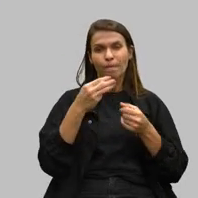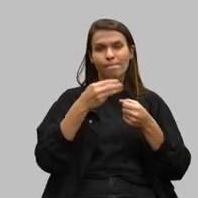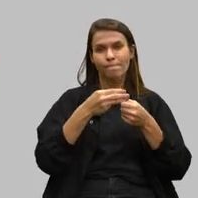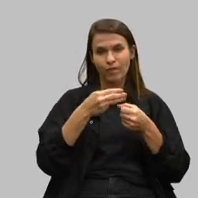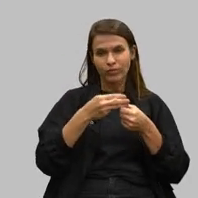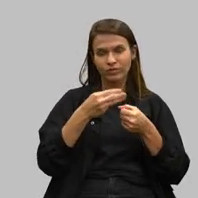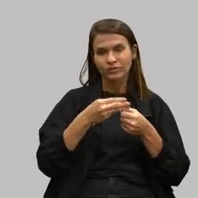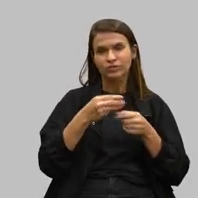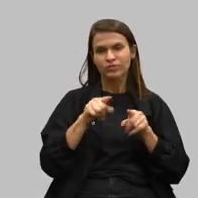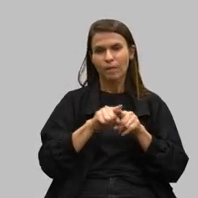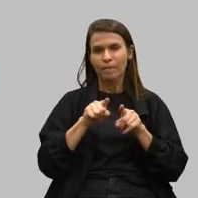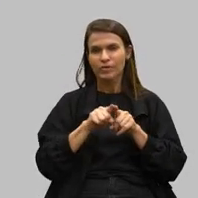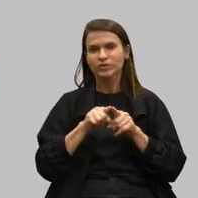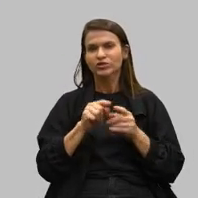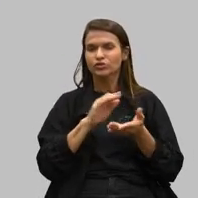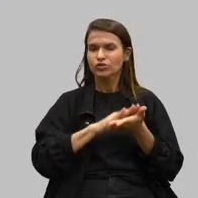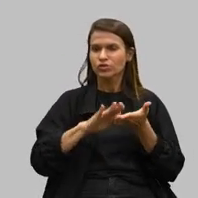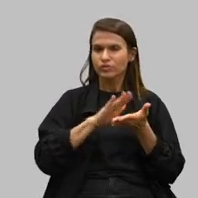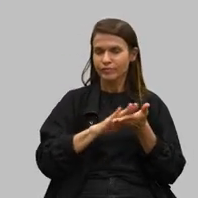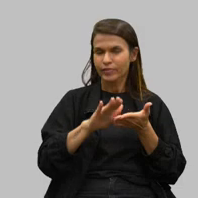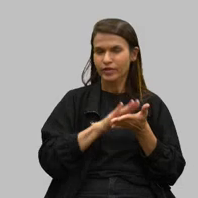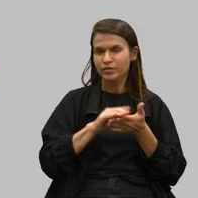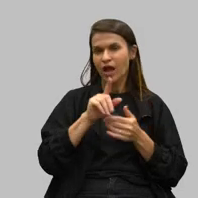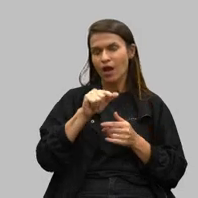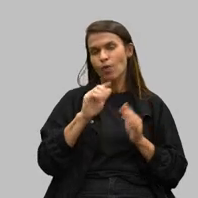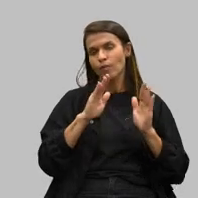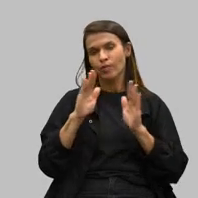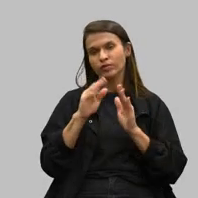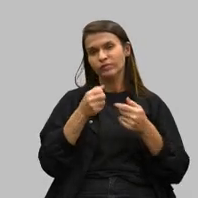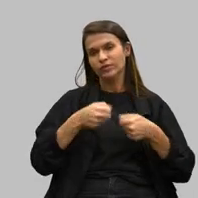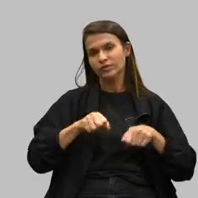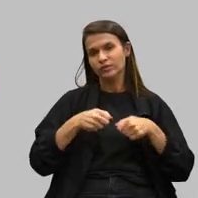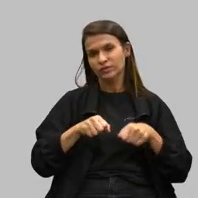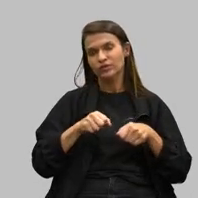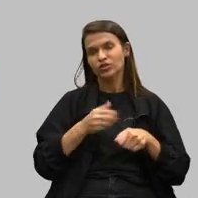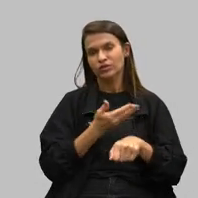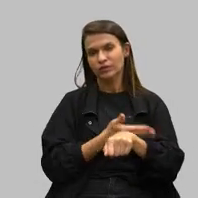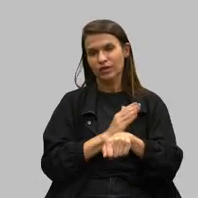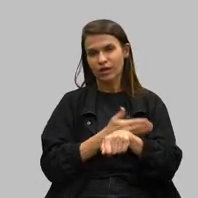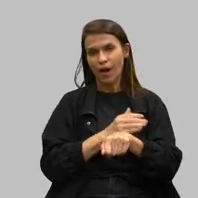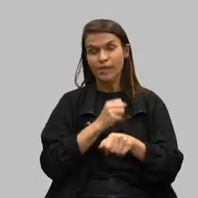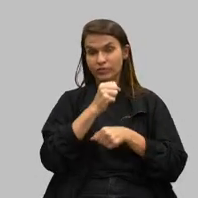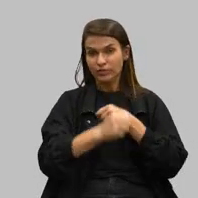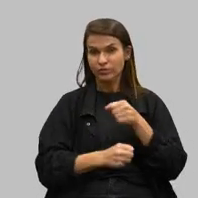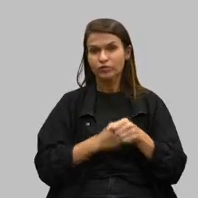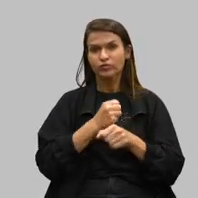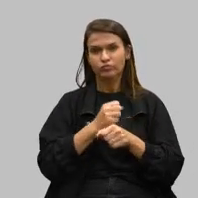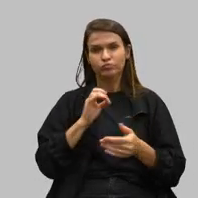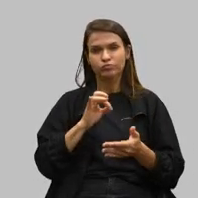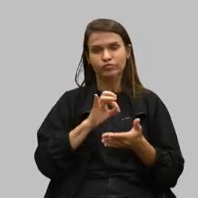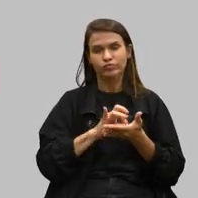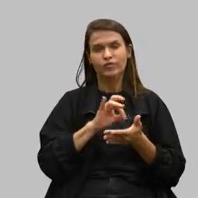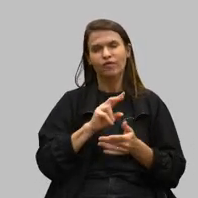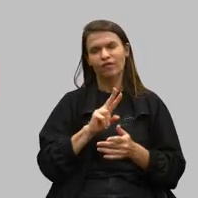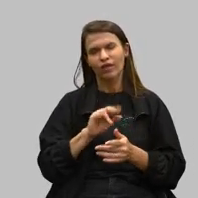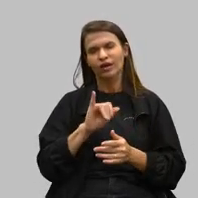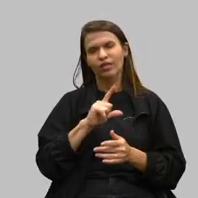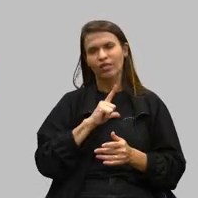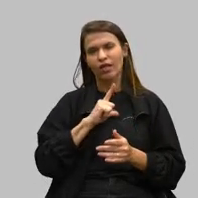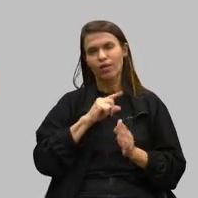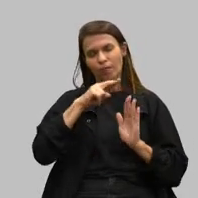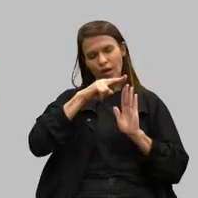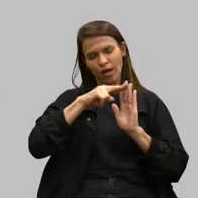despesas. Então, é realmente um momento que a gente precisa de treinamento. Ano que vem, realmente, nós vamos ter, talvez, uma inovação